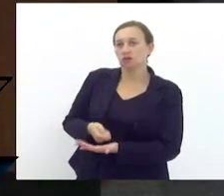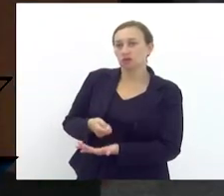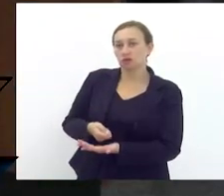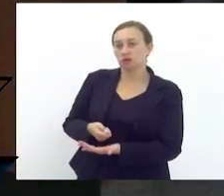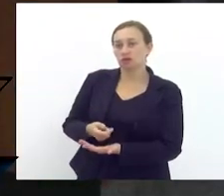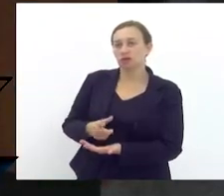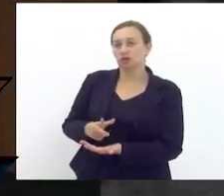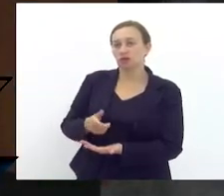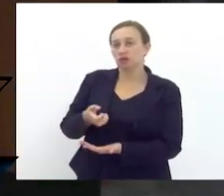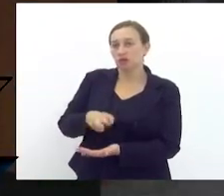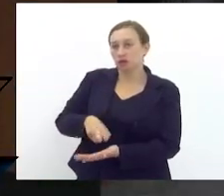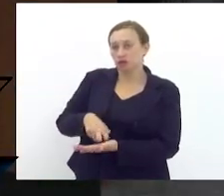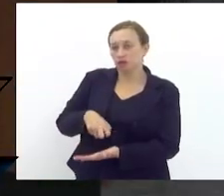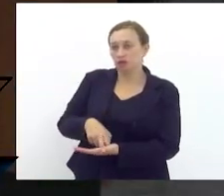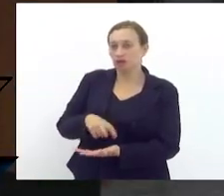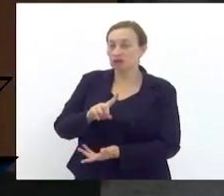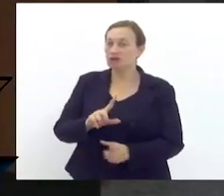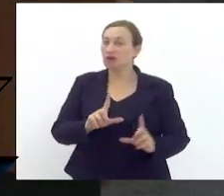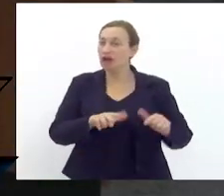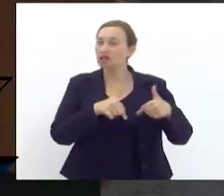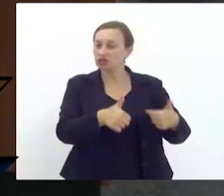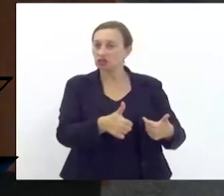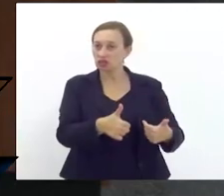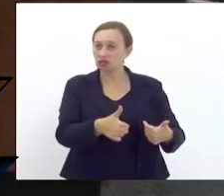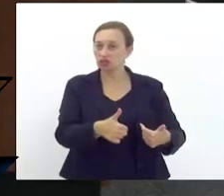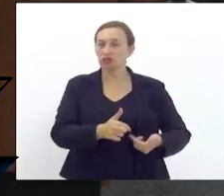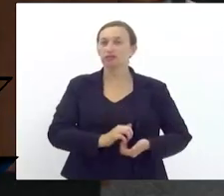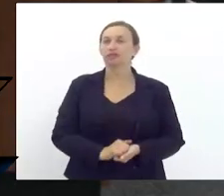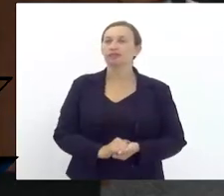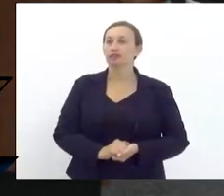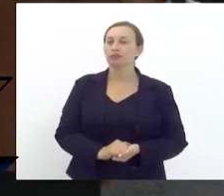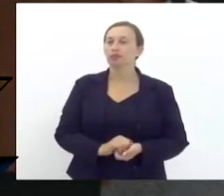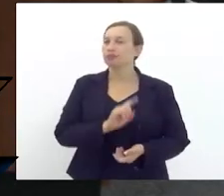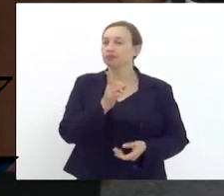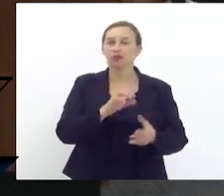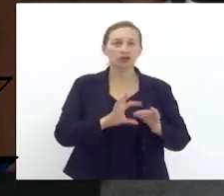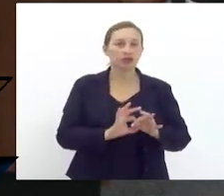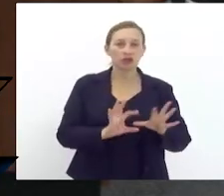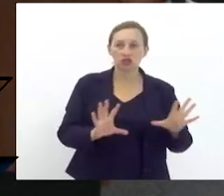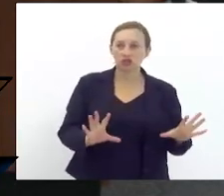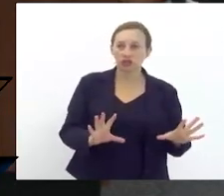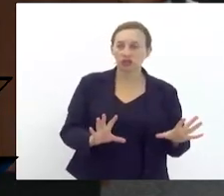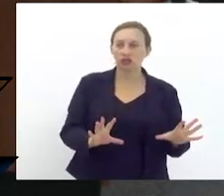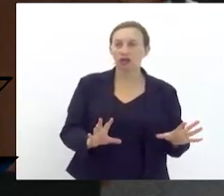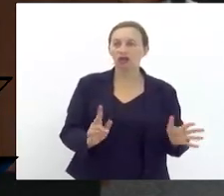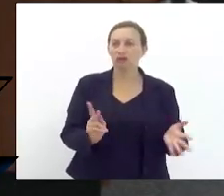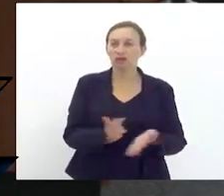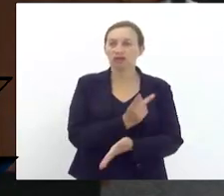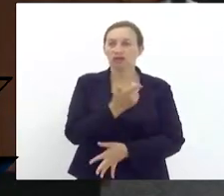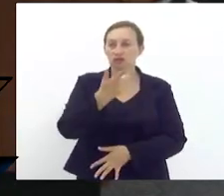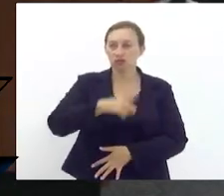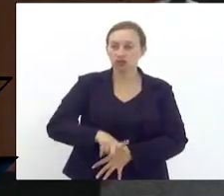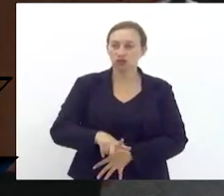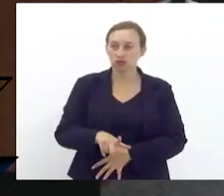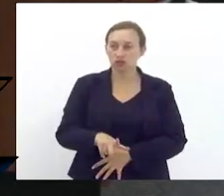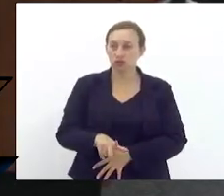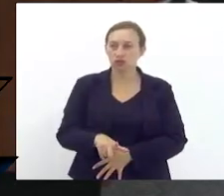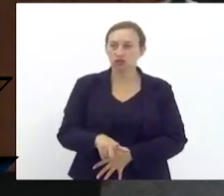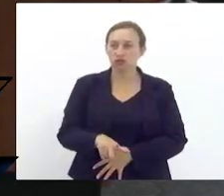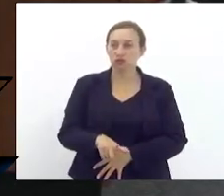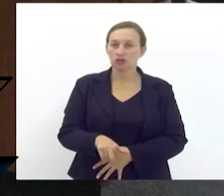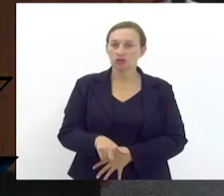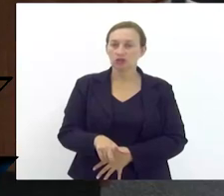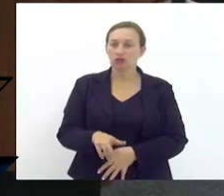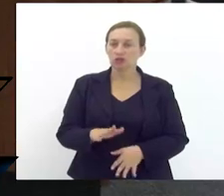não pode ser tolerada e que não pode ser permitida e que sobretudo denigrem